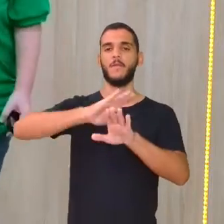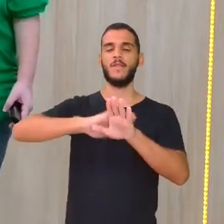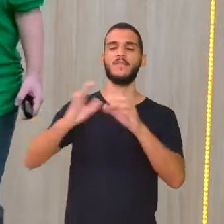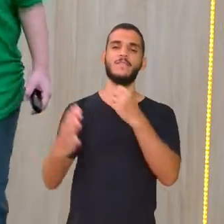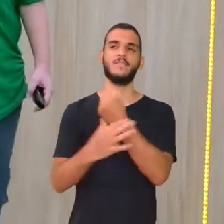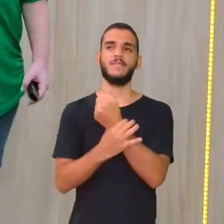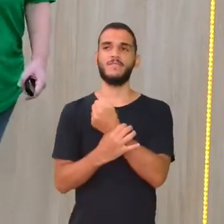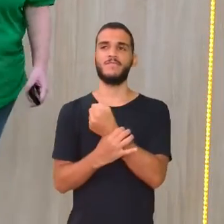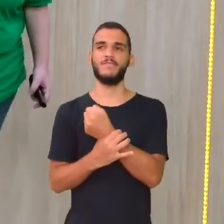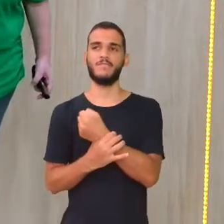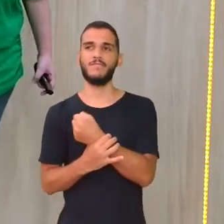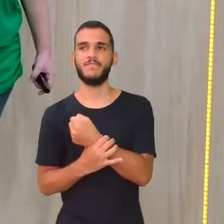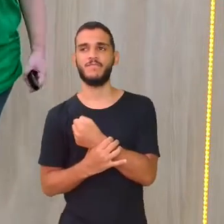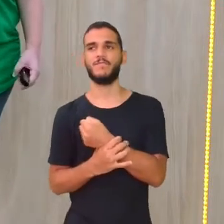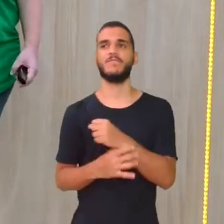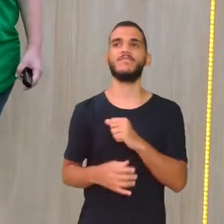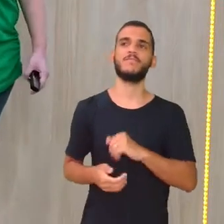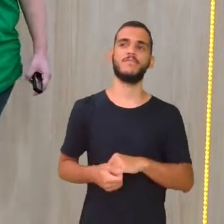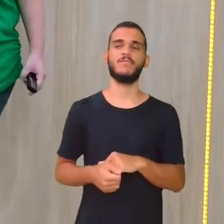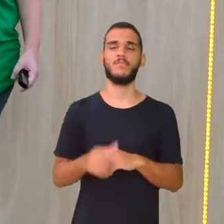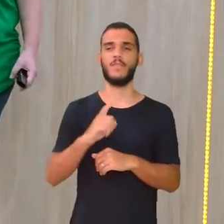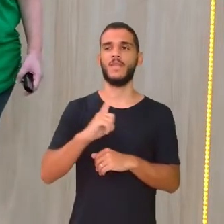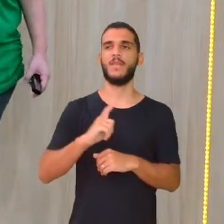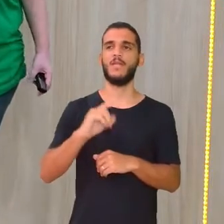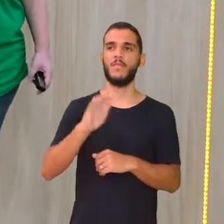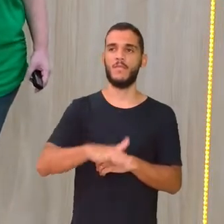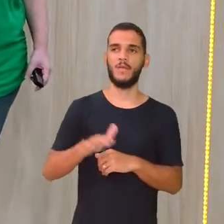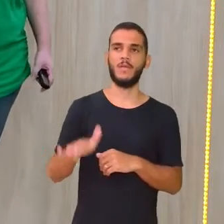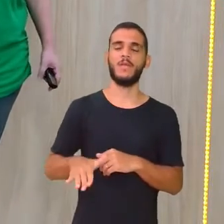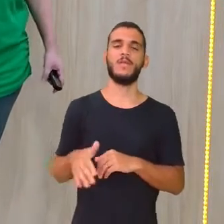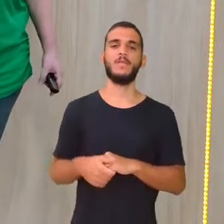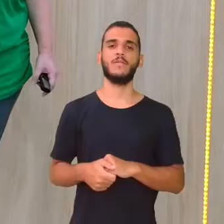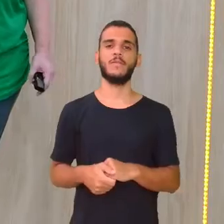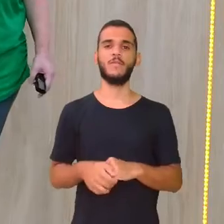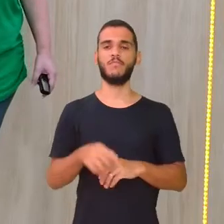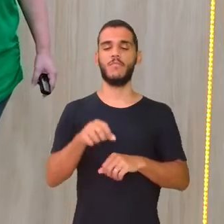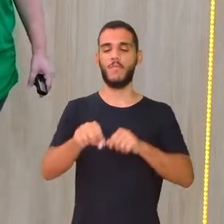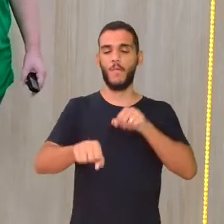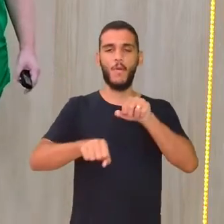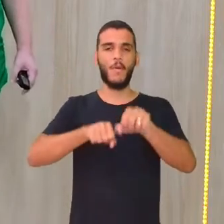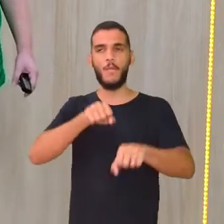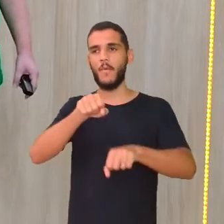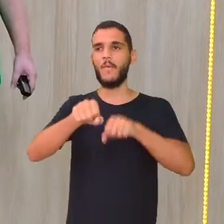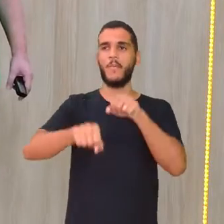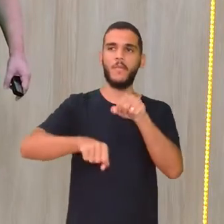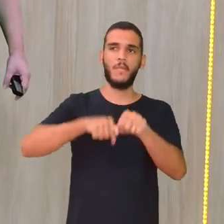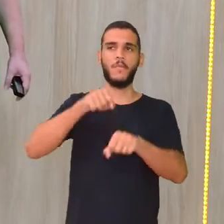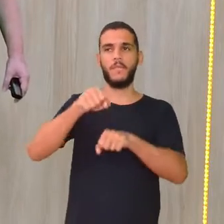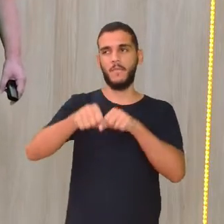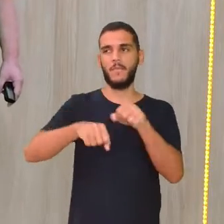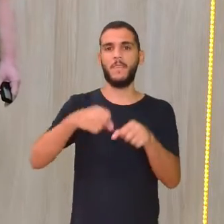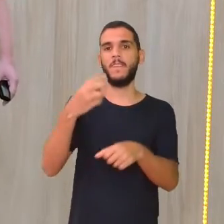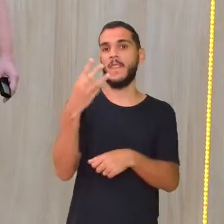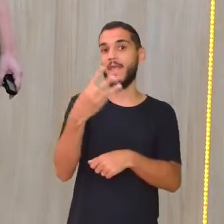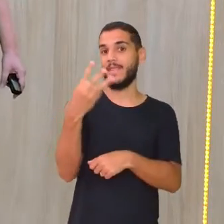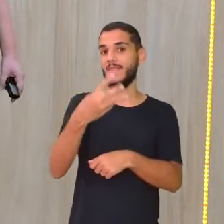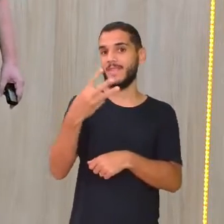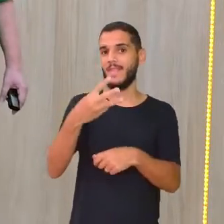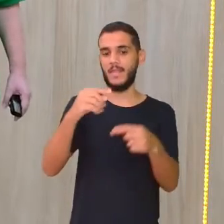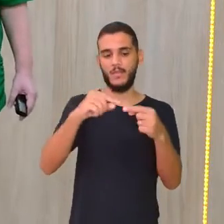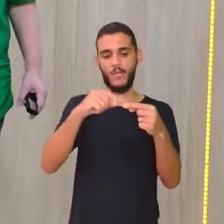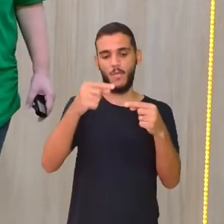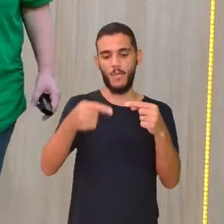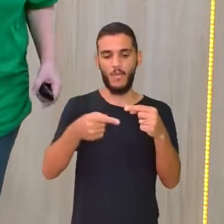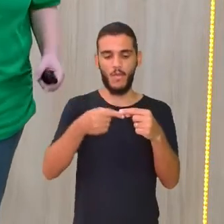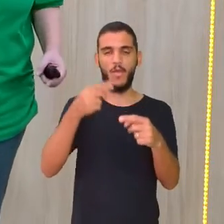o velocípede, né? A criança começa no velocípede, olha só, 3 rodas. Por